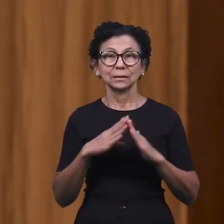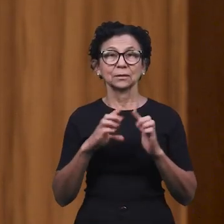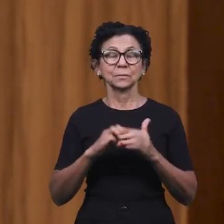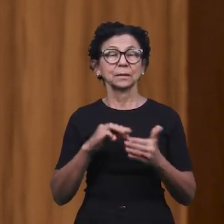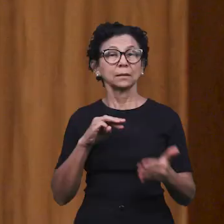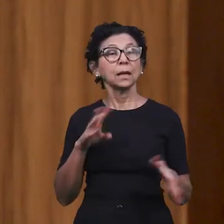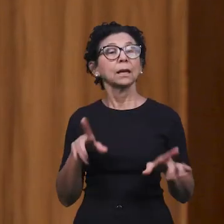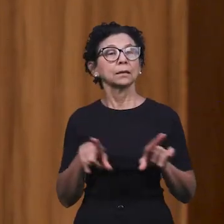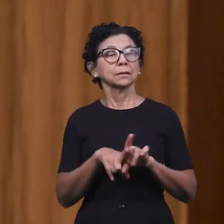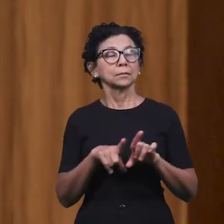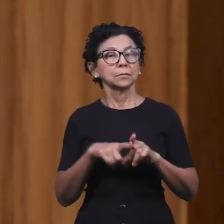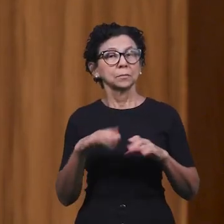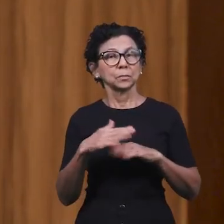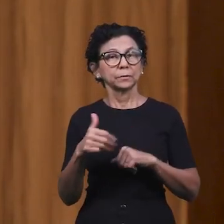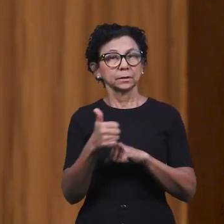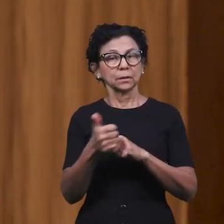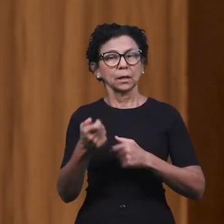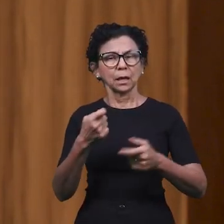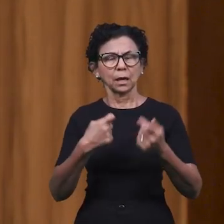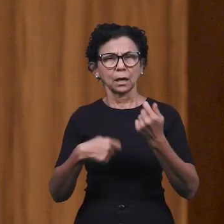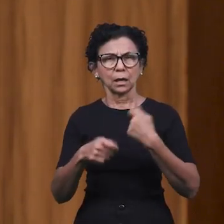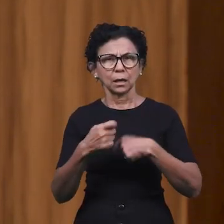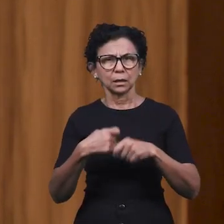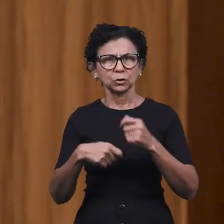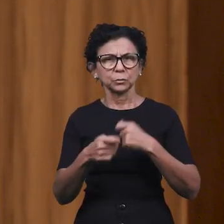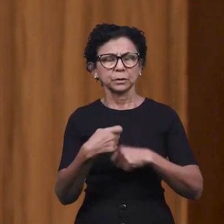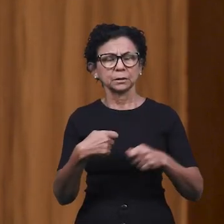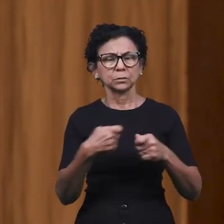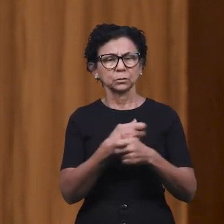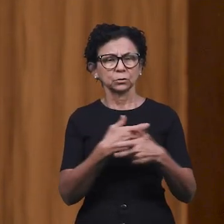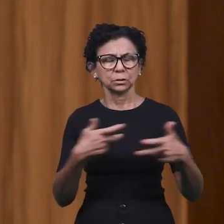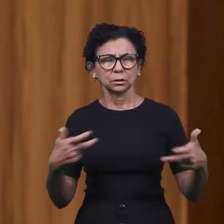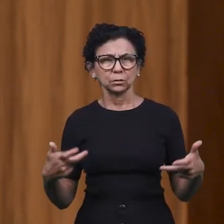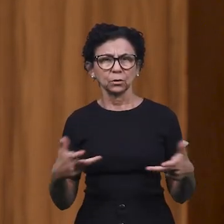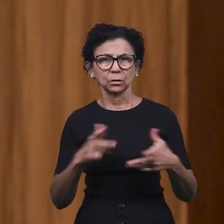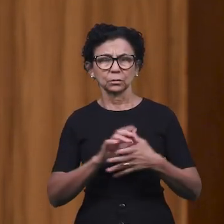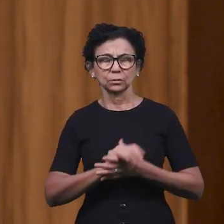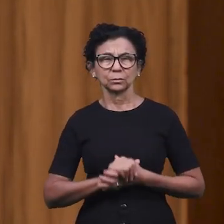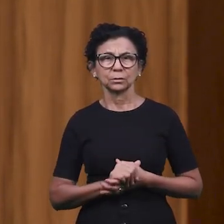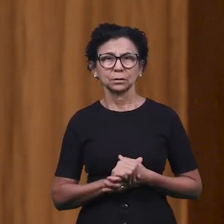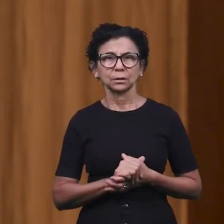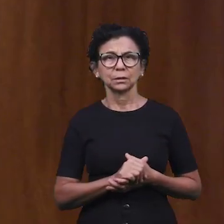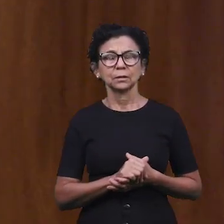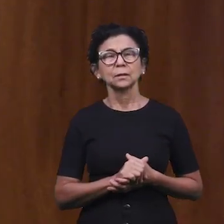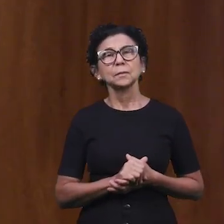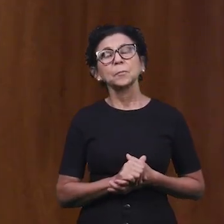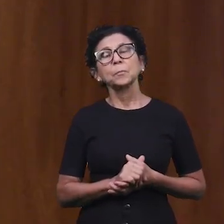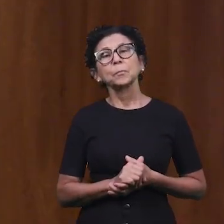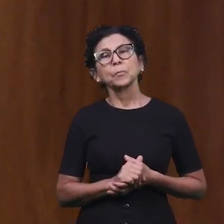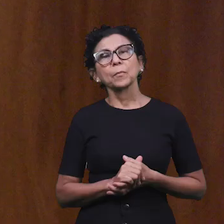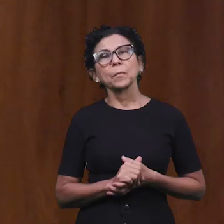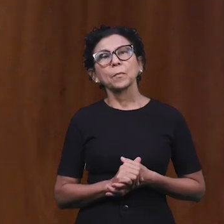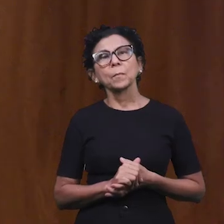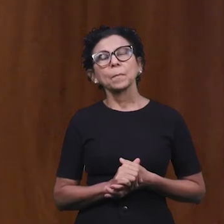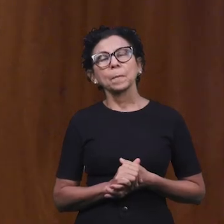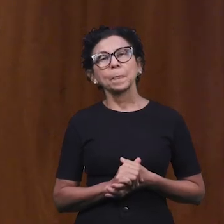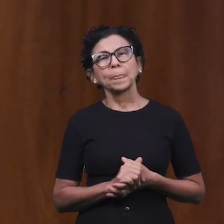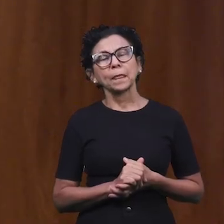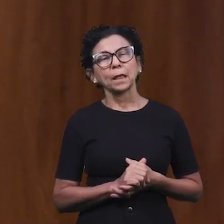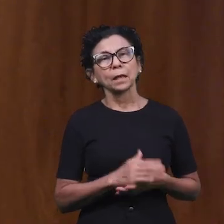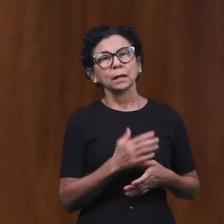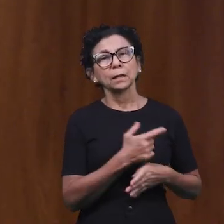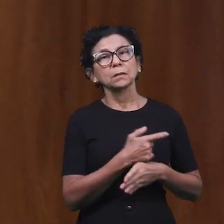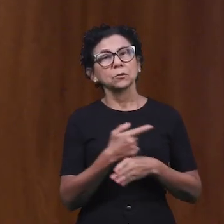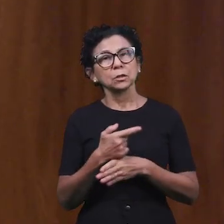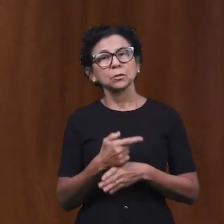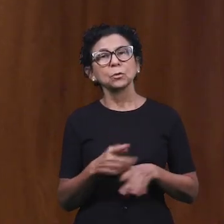é administrador e gestor de negócios. E ele vai falar para nós detalhes sobre o empreendedorismo, aquilo que